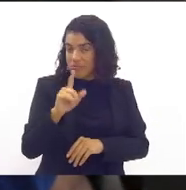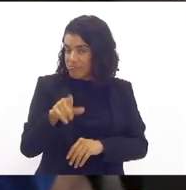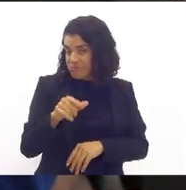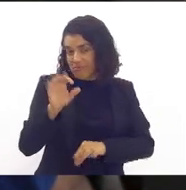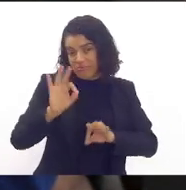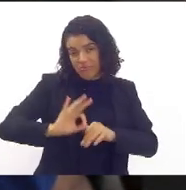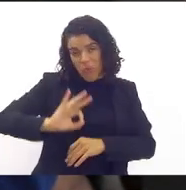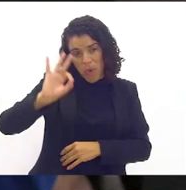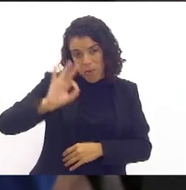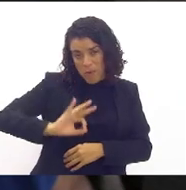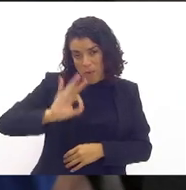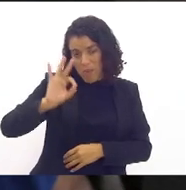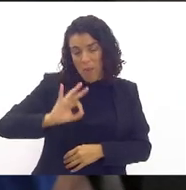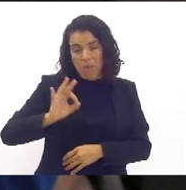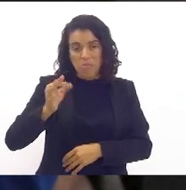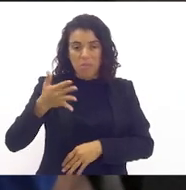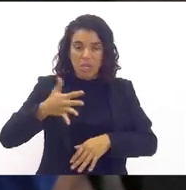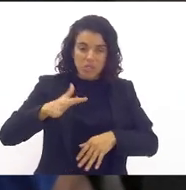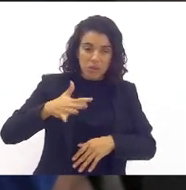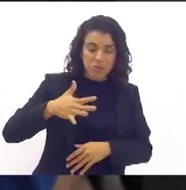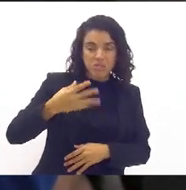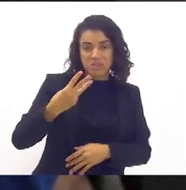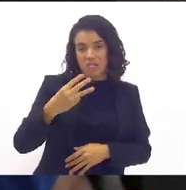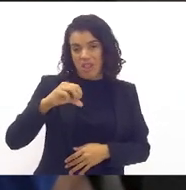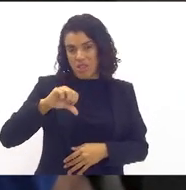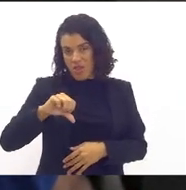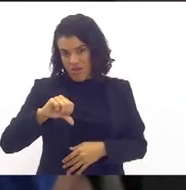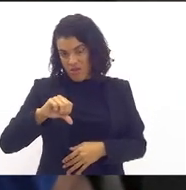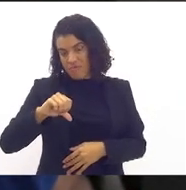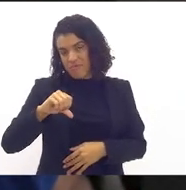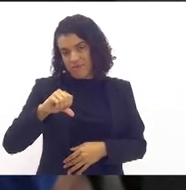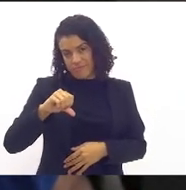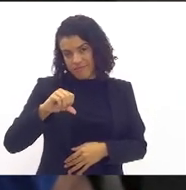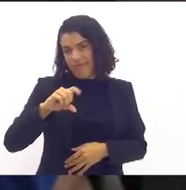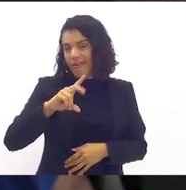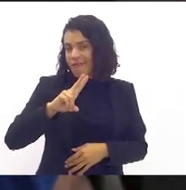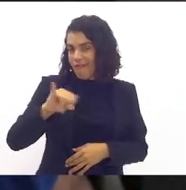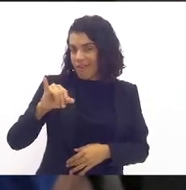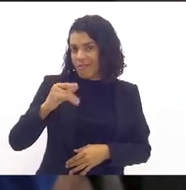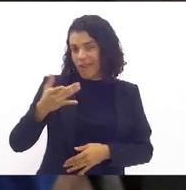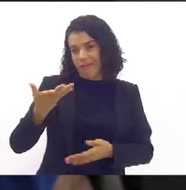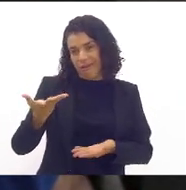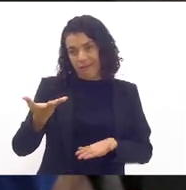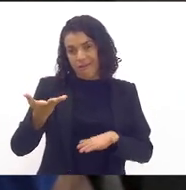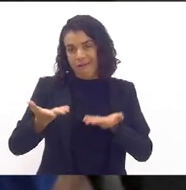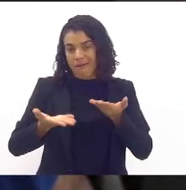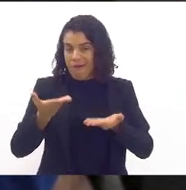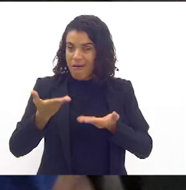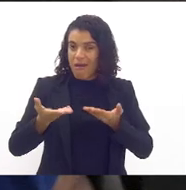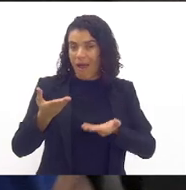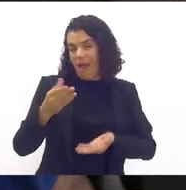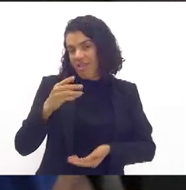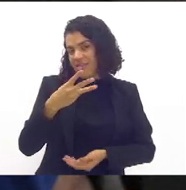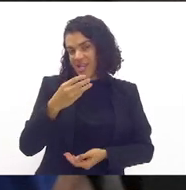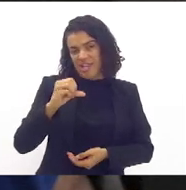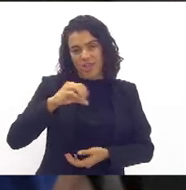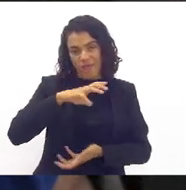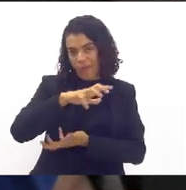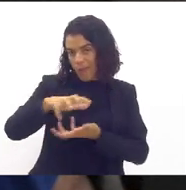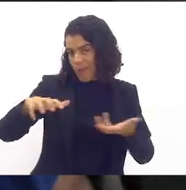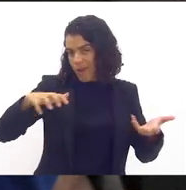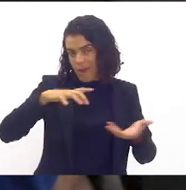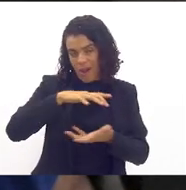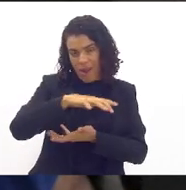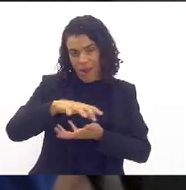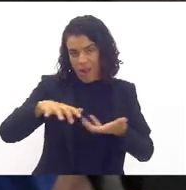alíquota de equilíbrio. Claro que importa. Se for 39, a gente vai ter uma alíquota de equilíbrio maior do mundo. 39, né? É revolução. Pois é.